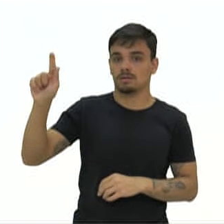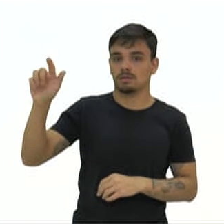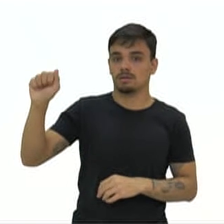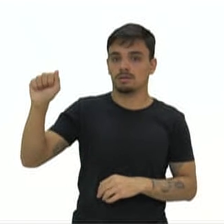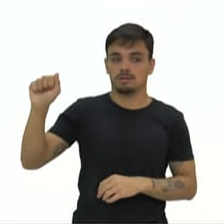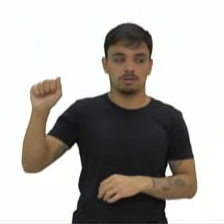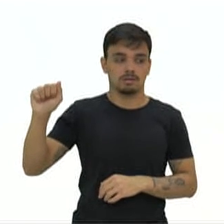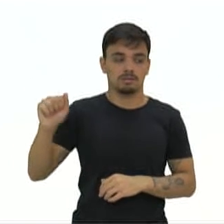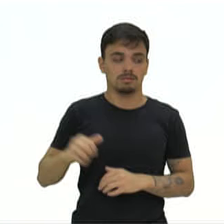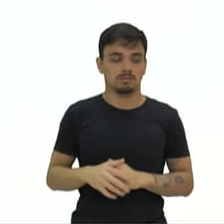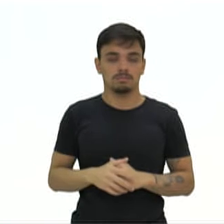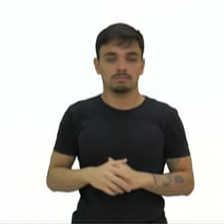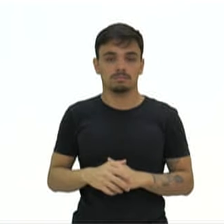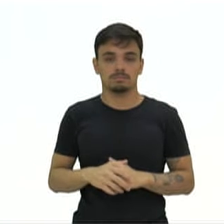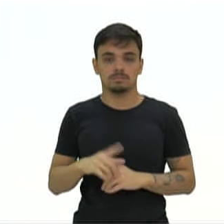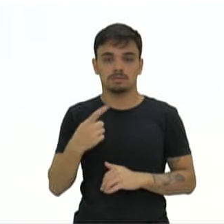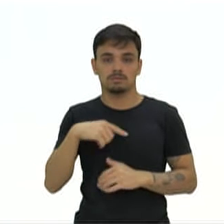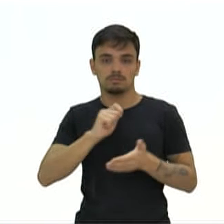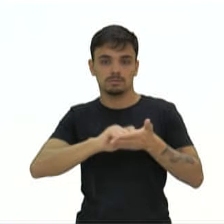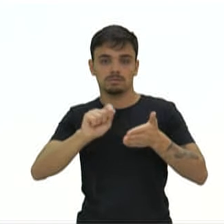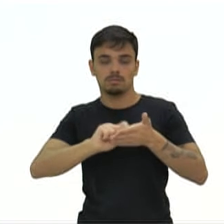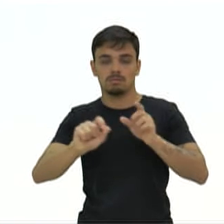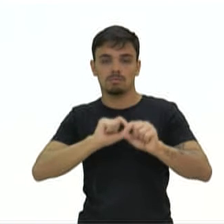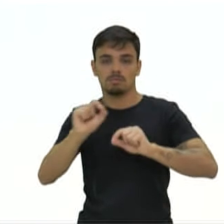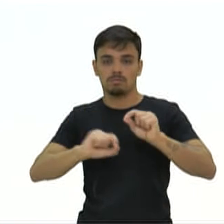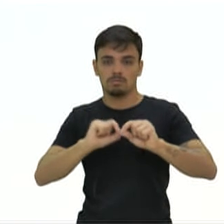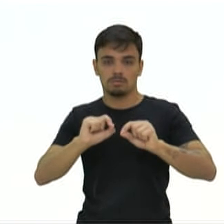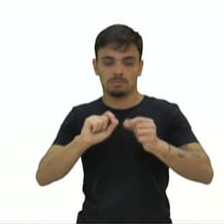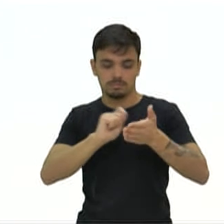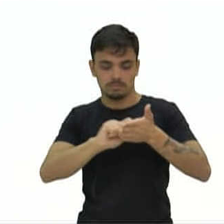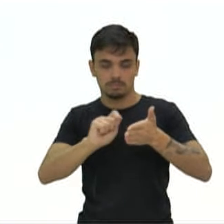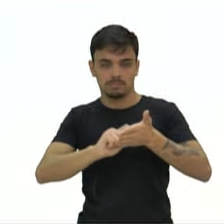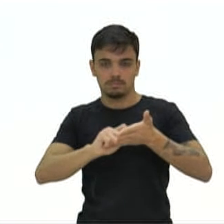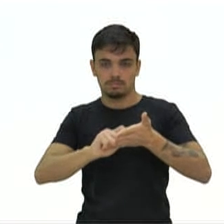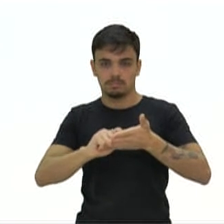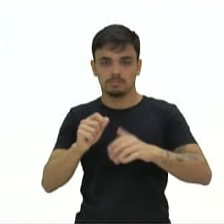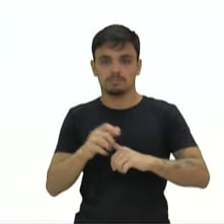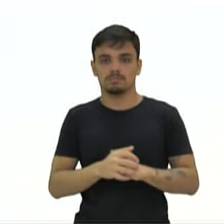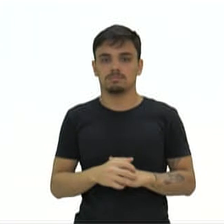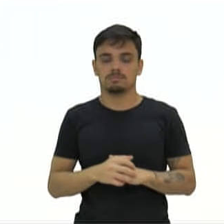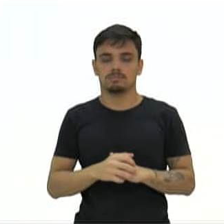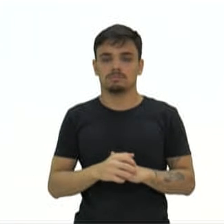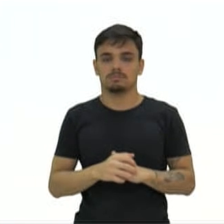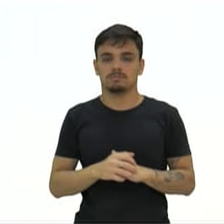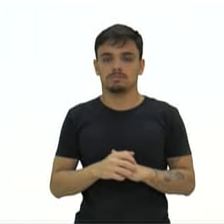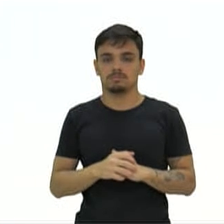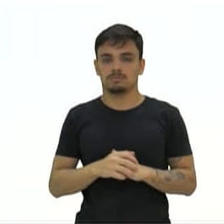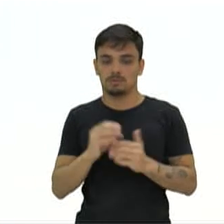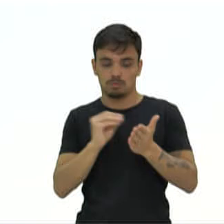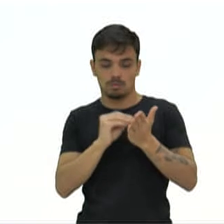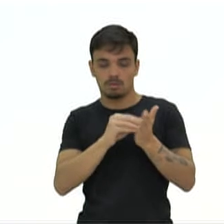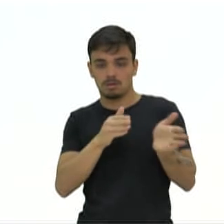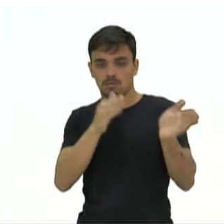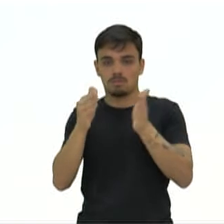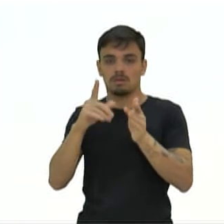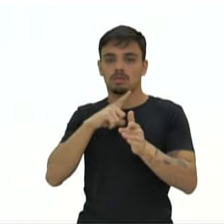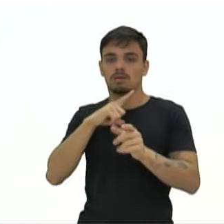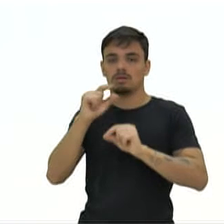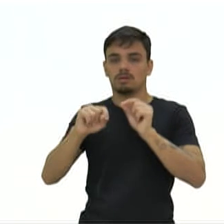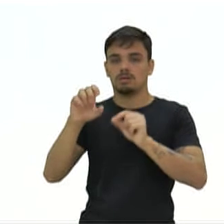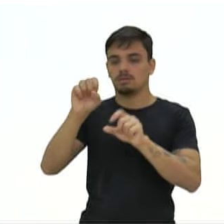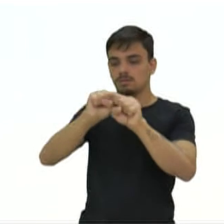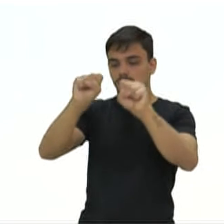lá, eu não escrevi para que você anote. Anote lá, saga, e coloque do lado, Sistema Aquífero